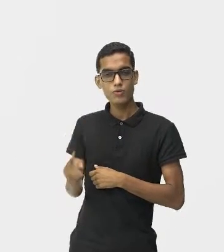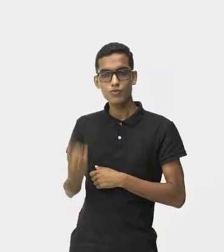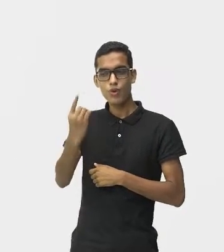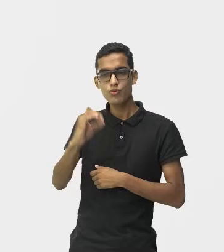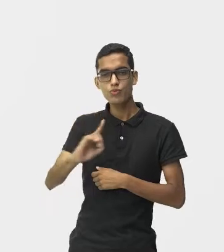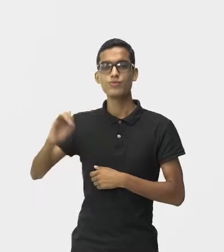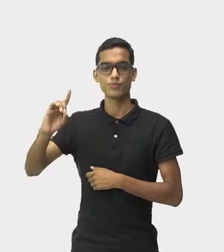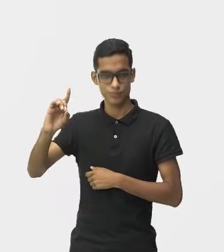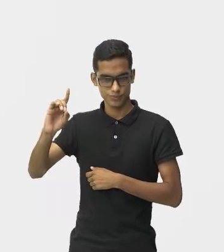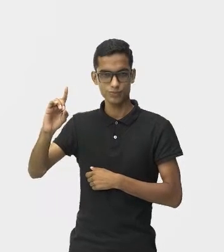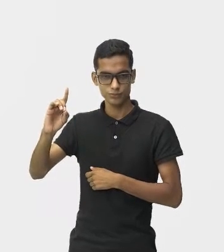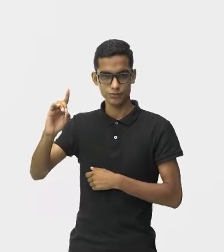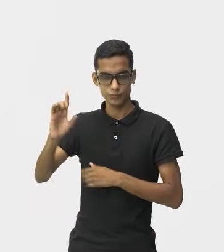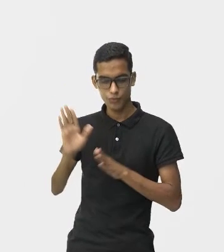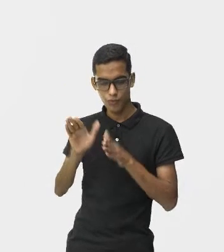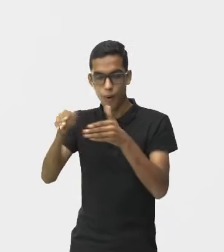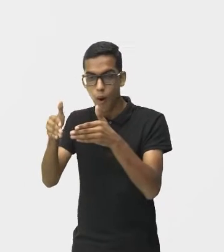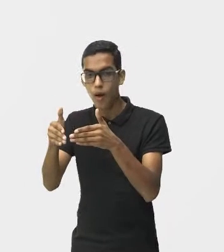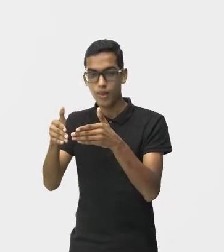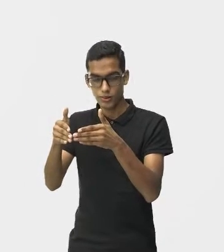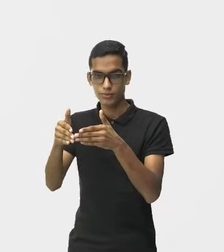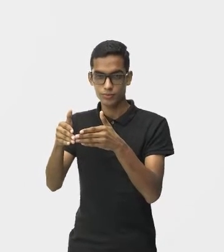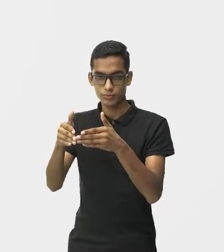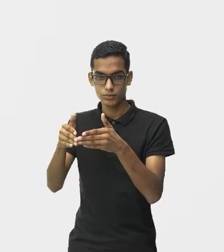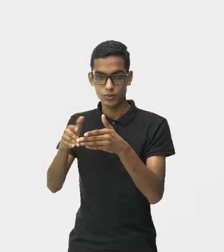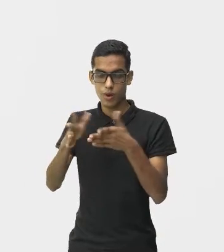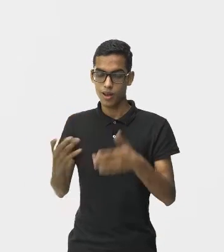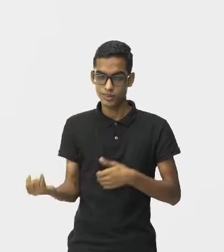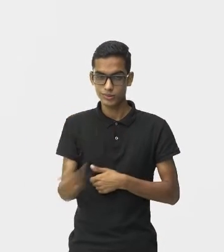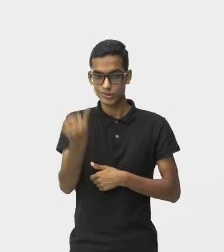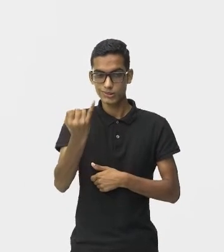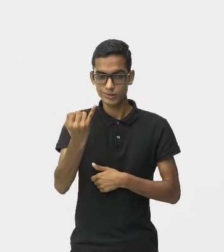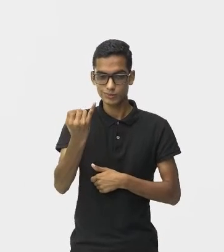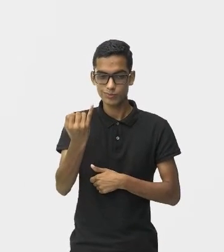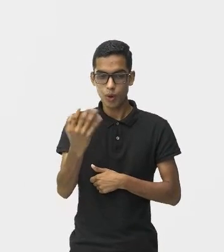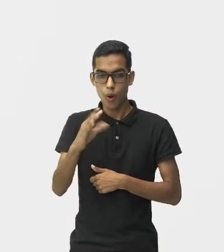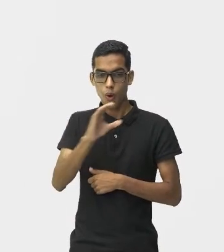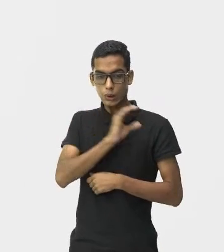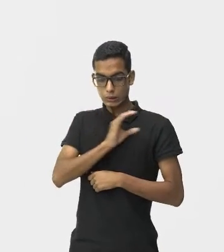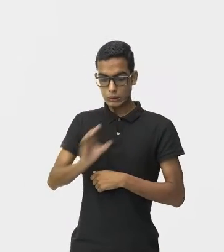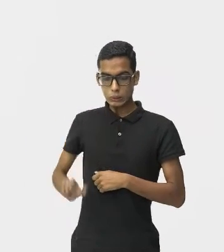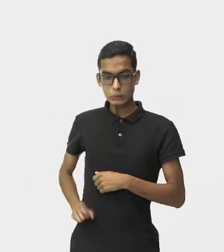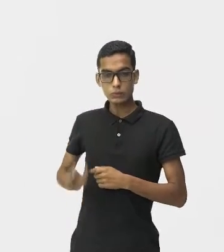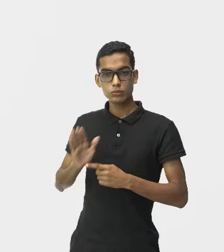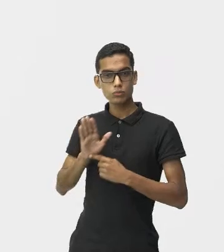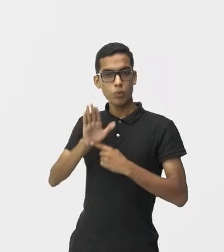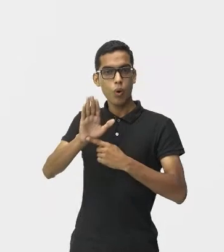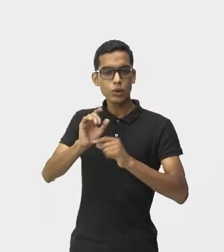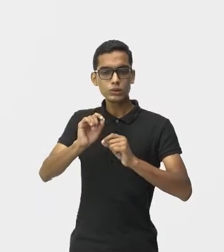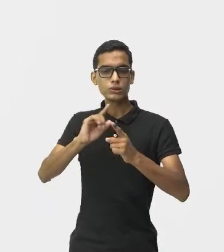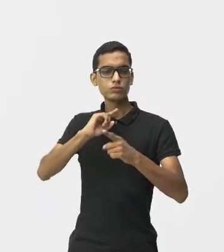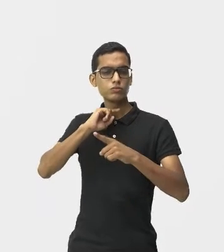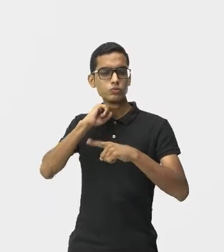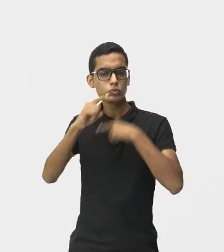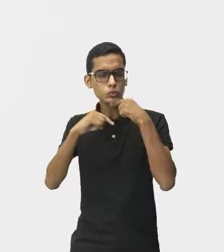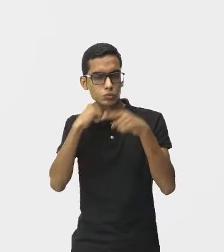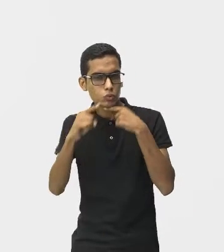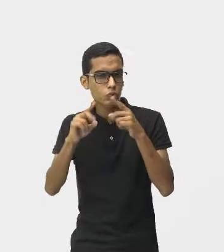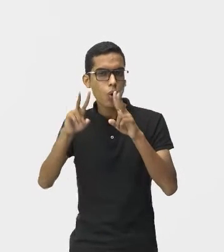vocês. E praticamente, isso aqui é importante, tá, gente? O cristianismo trouxe consigo o questionamento da